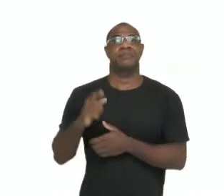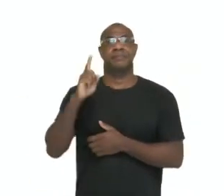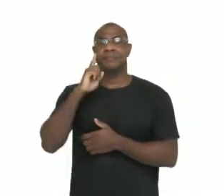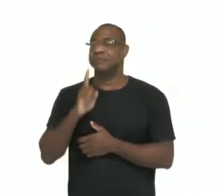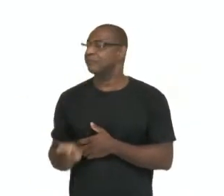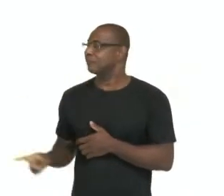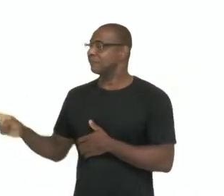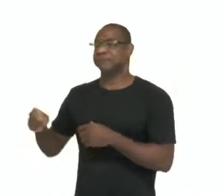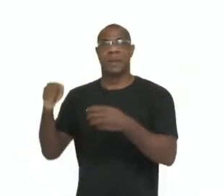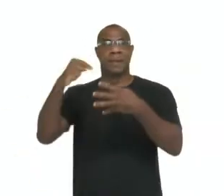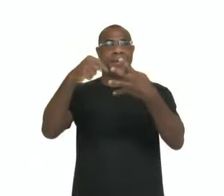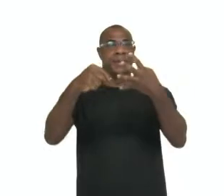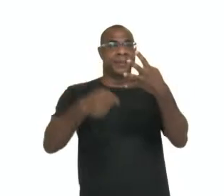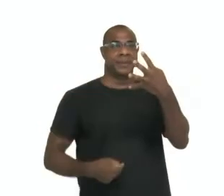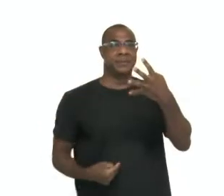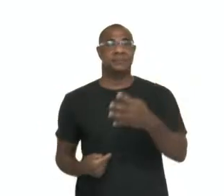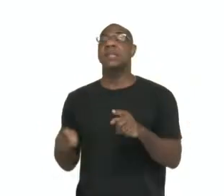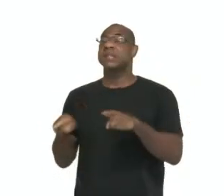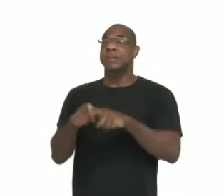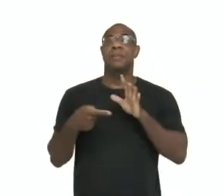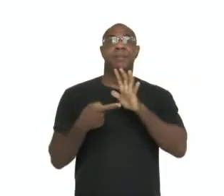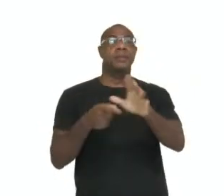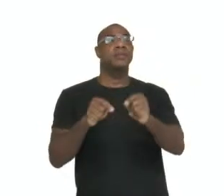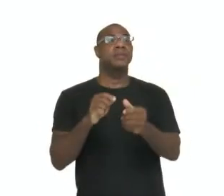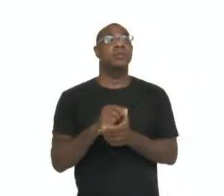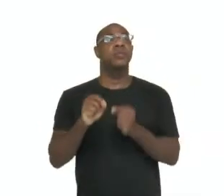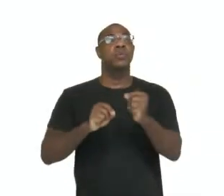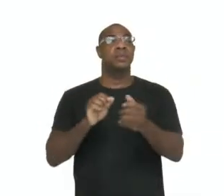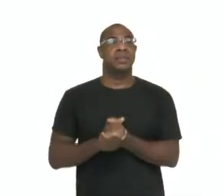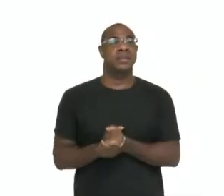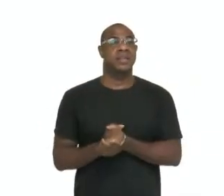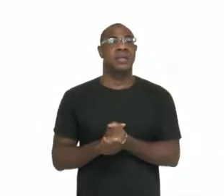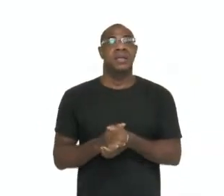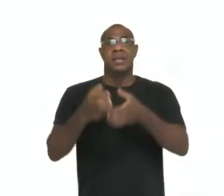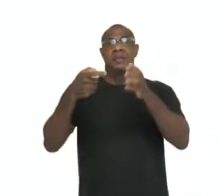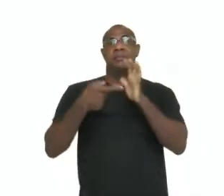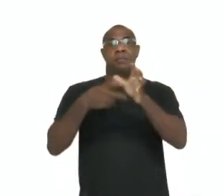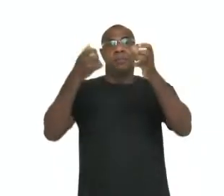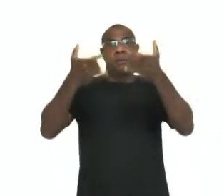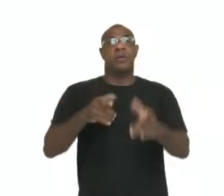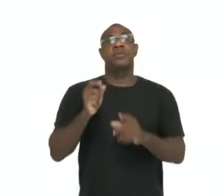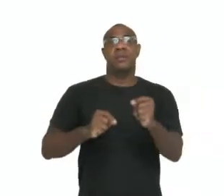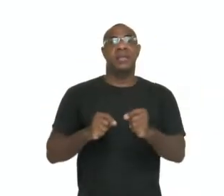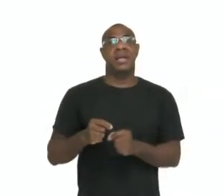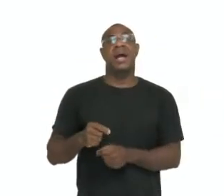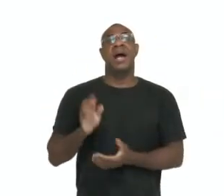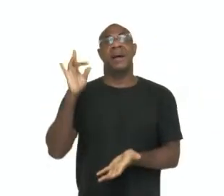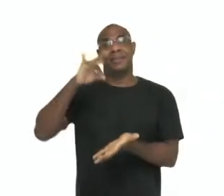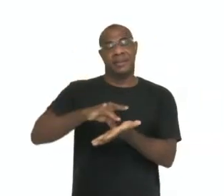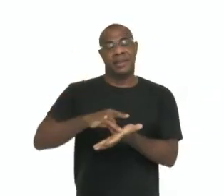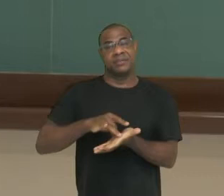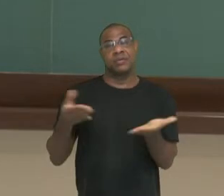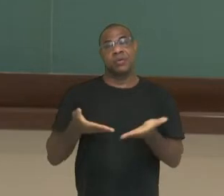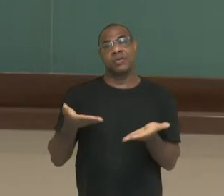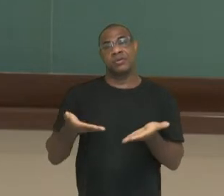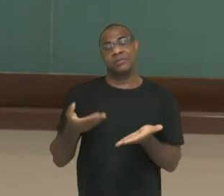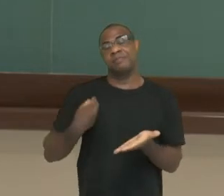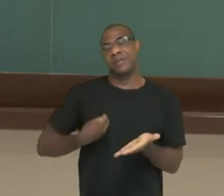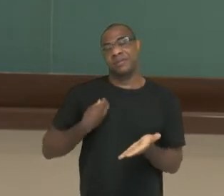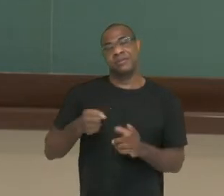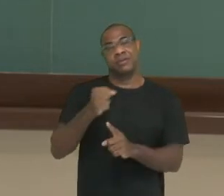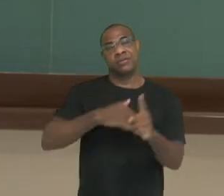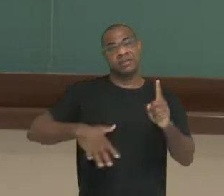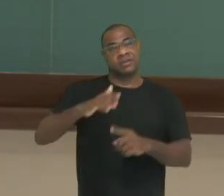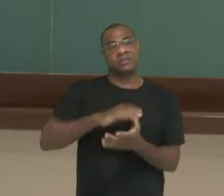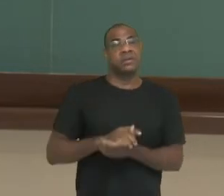filosofias. Também apresenta a descrição da realidade e da hipocrisia muito presente na sociedade. O